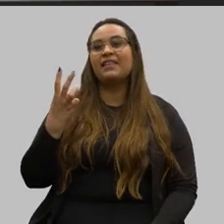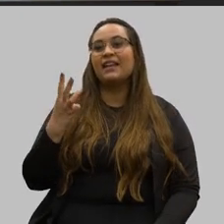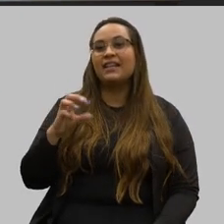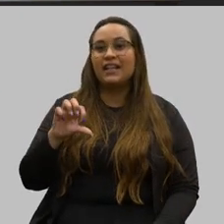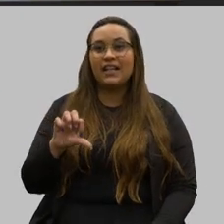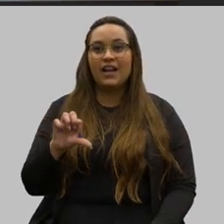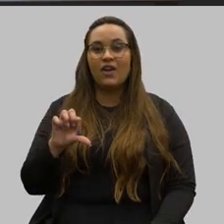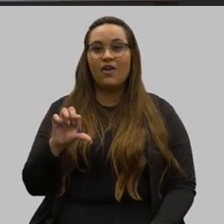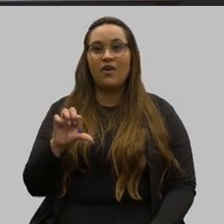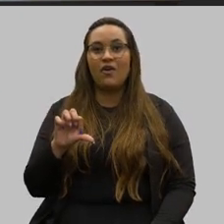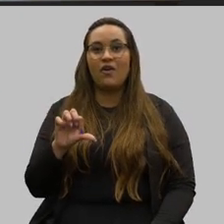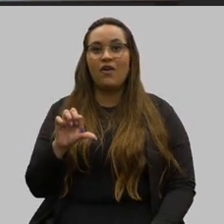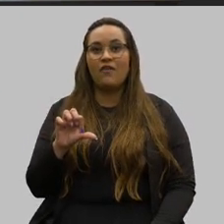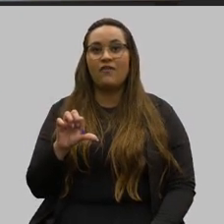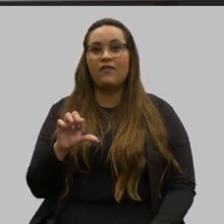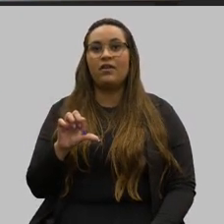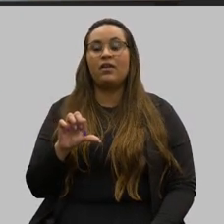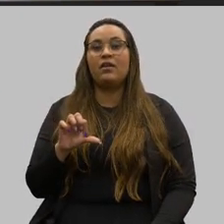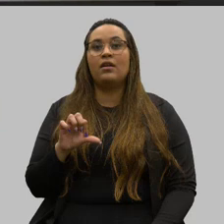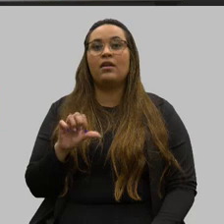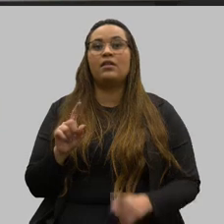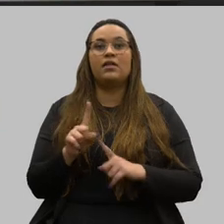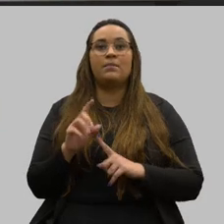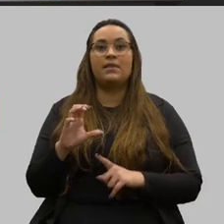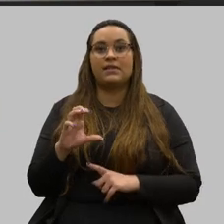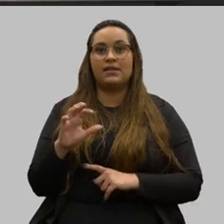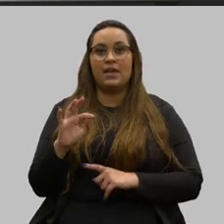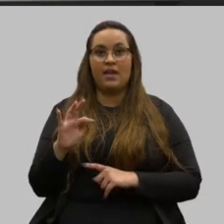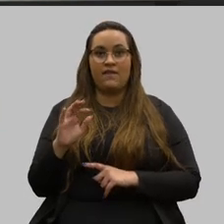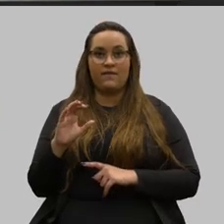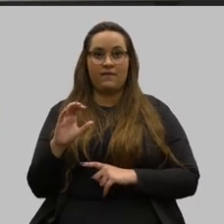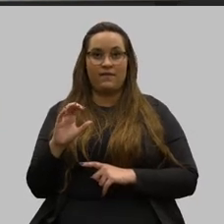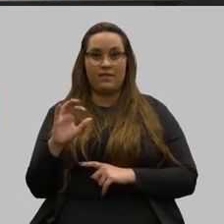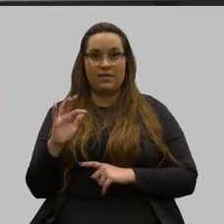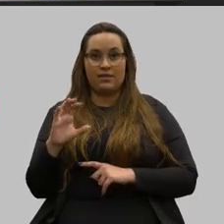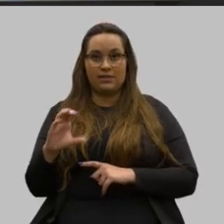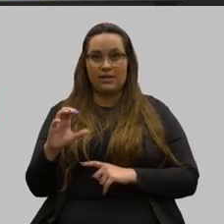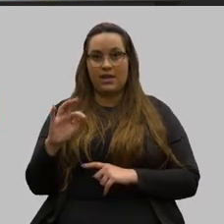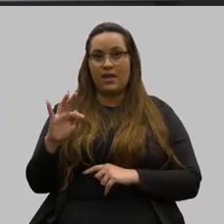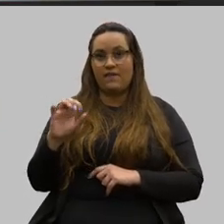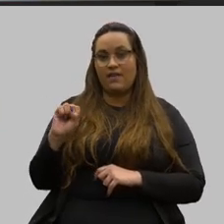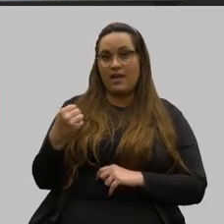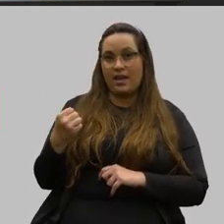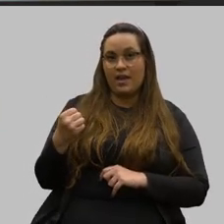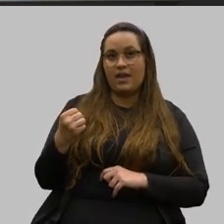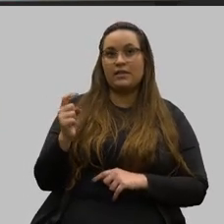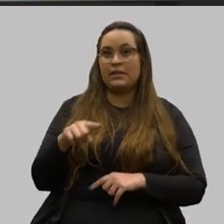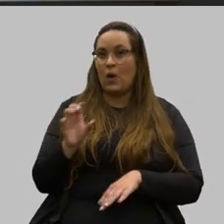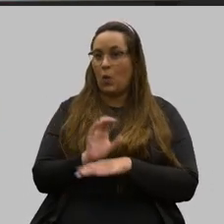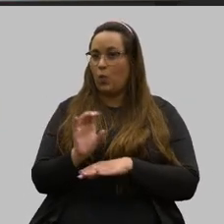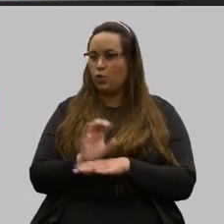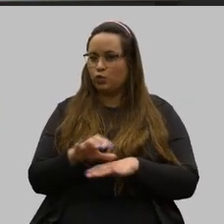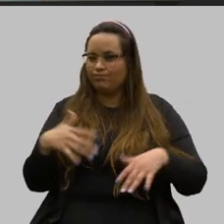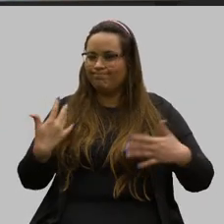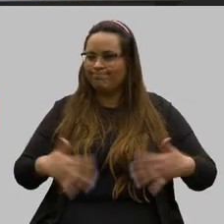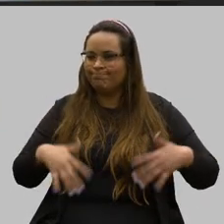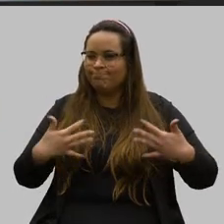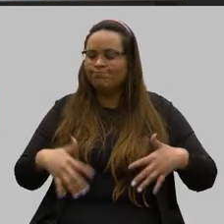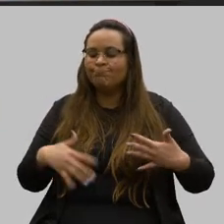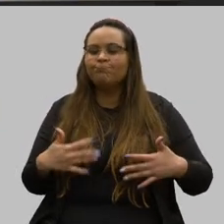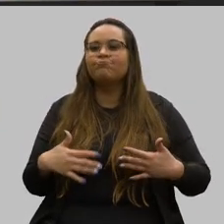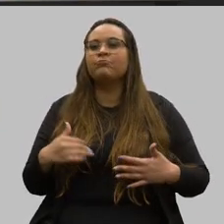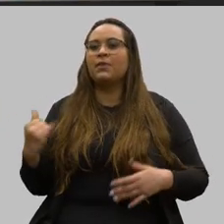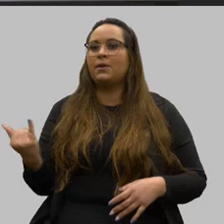do C curso de habilitação cfs que é um curso para nós extrema importância a gente mantém independente